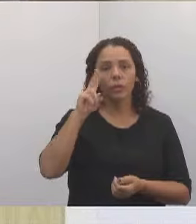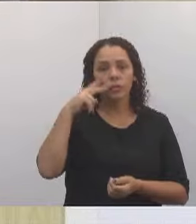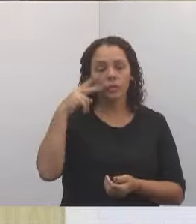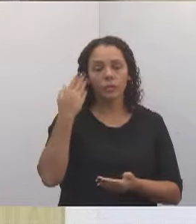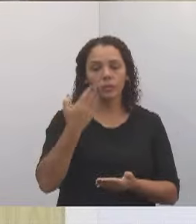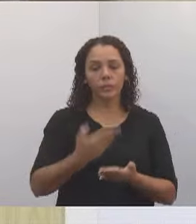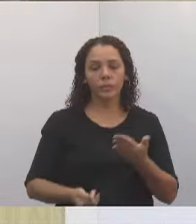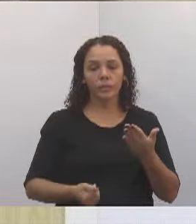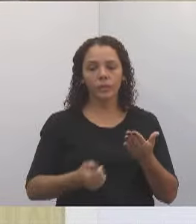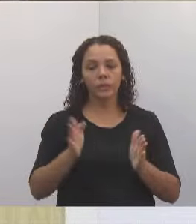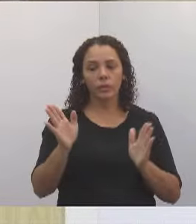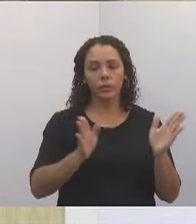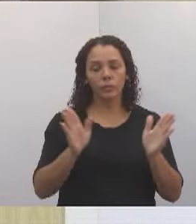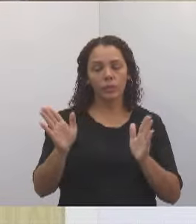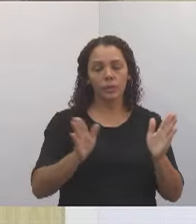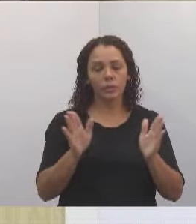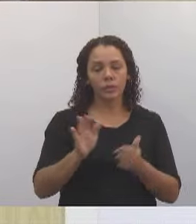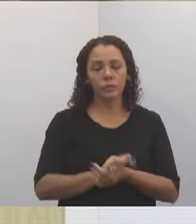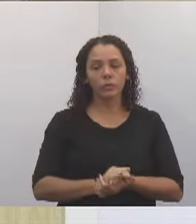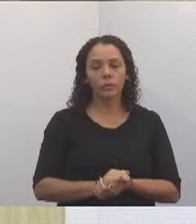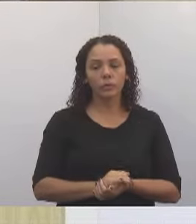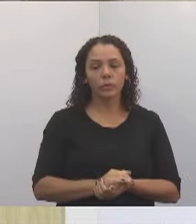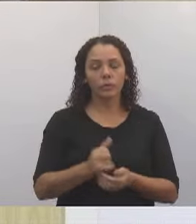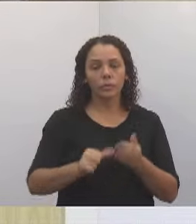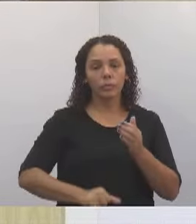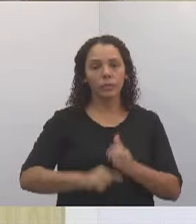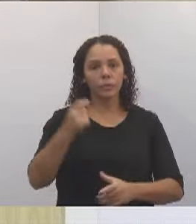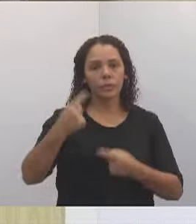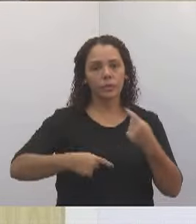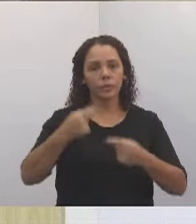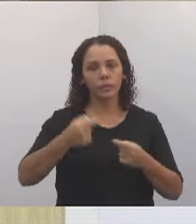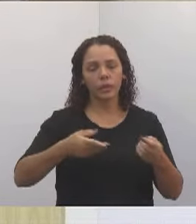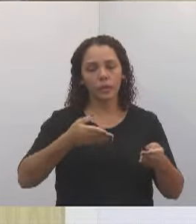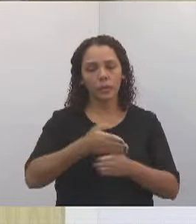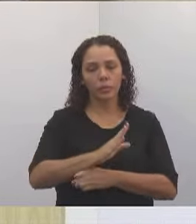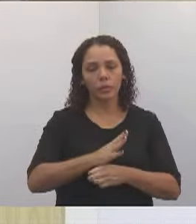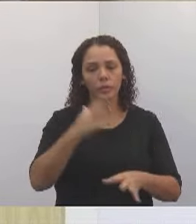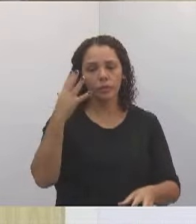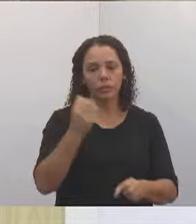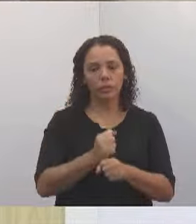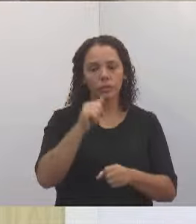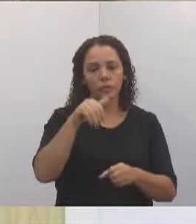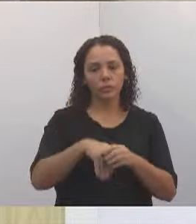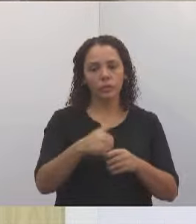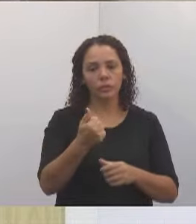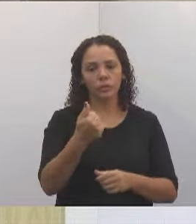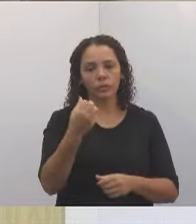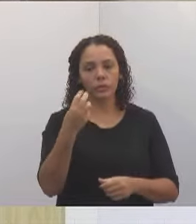Projeto aprovado em primeira discussão por 13 votos favoráveis.